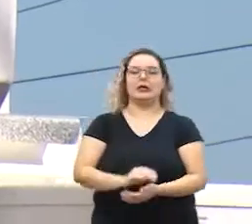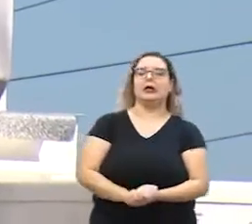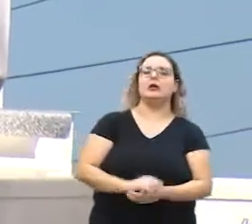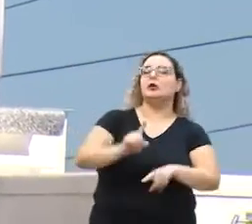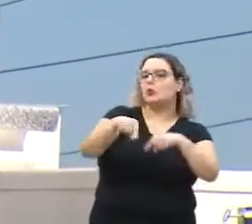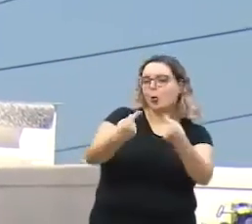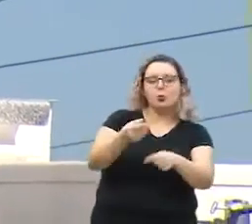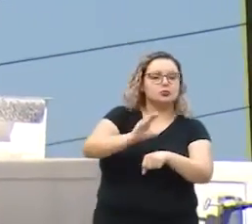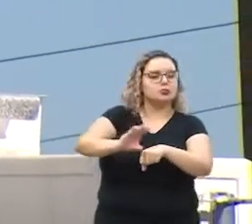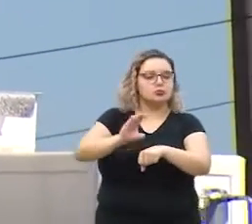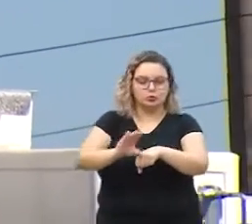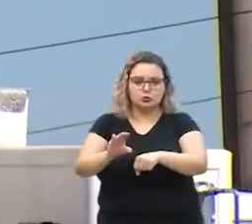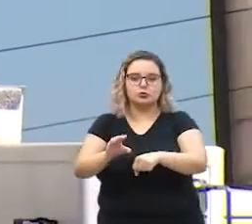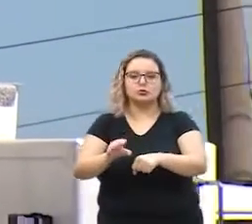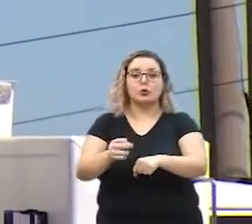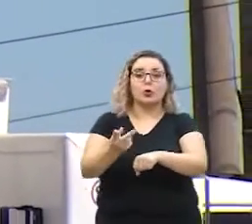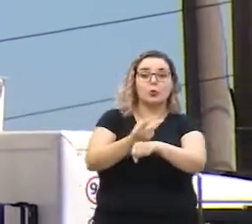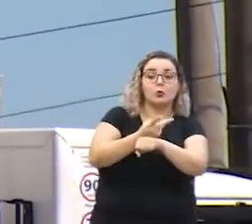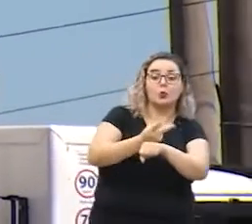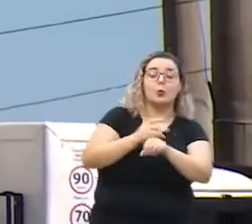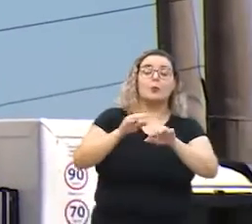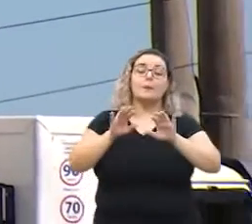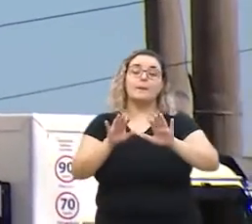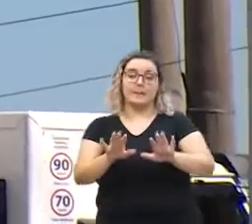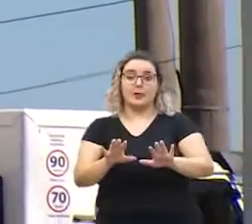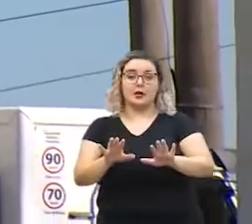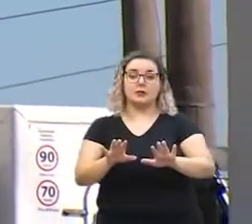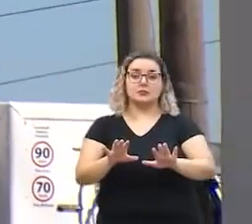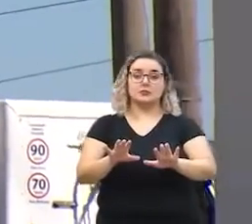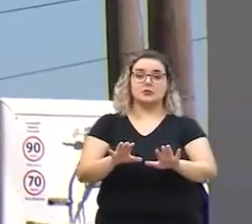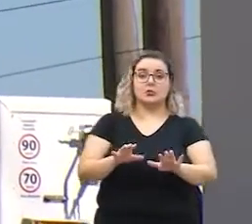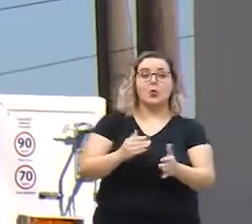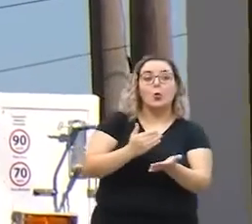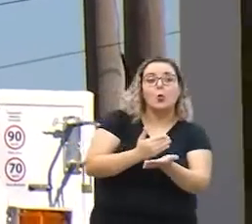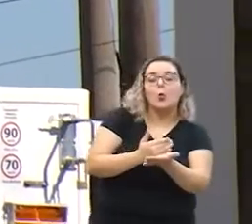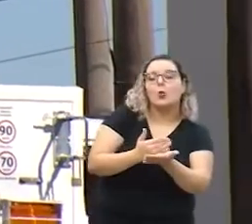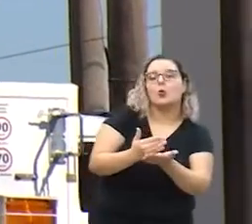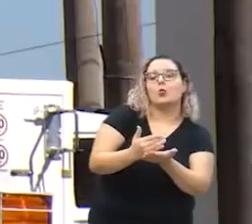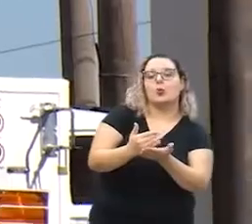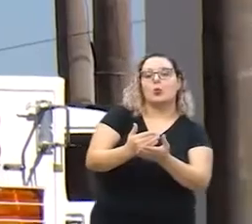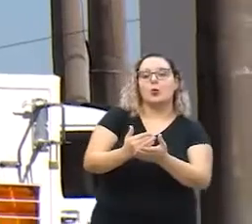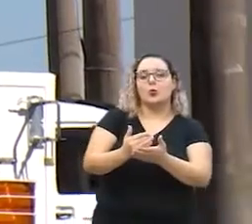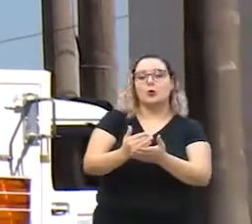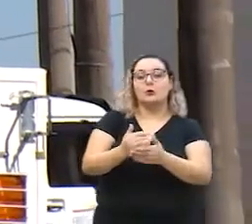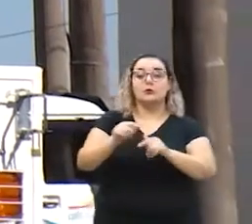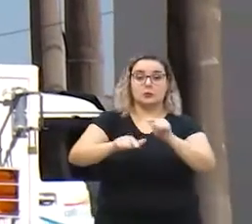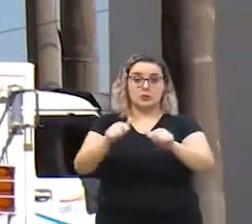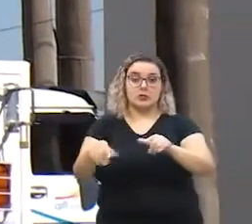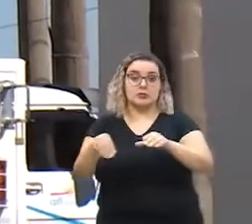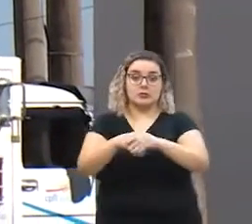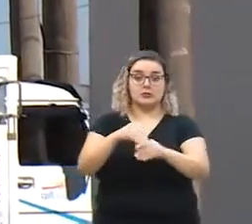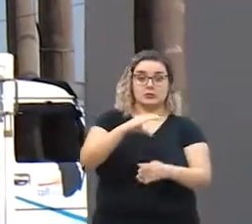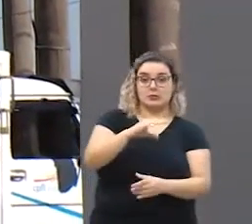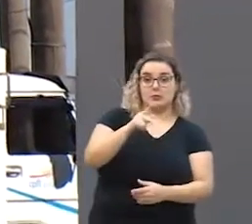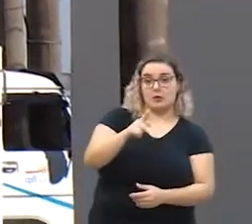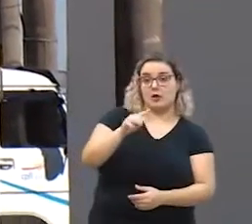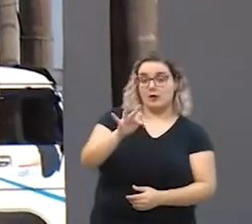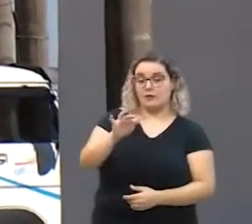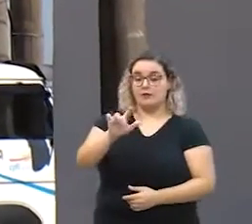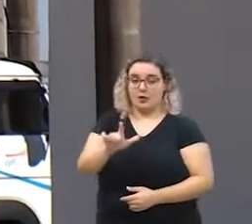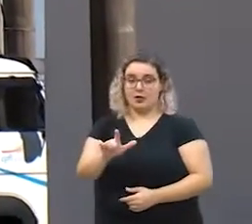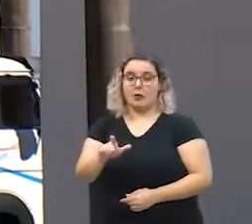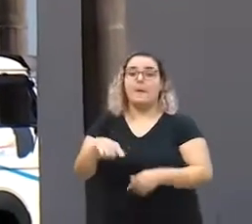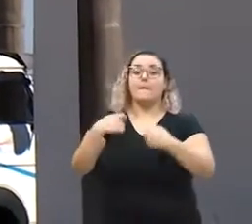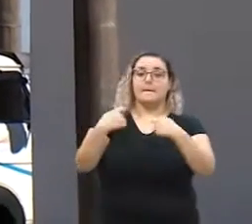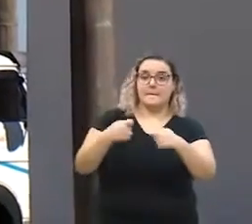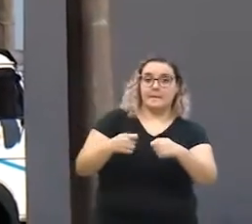vai então e procura, mas o inicial aí, se você quiser trabalhar dentro da CPFL, você tem que